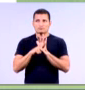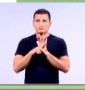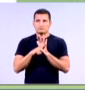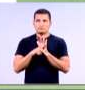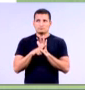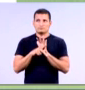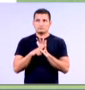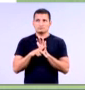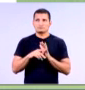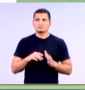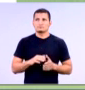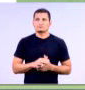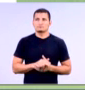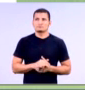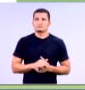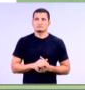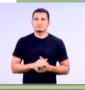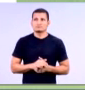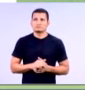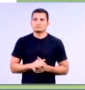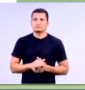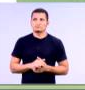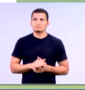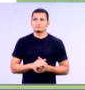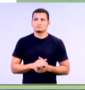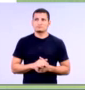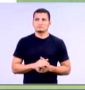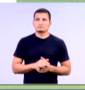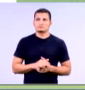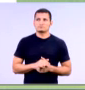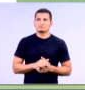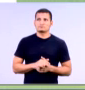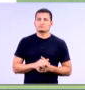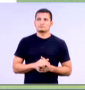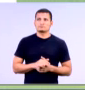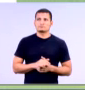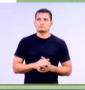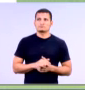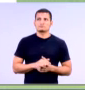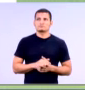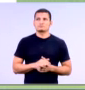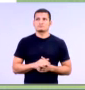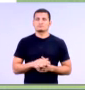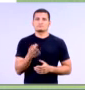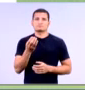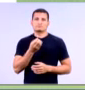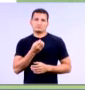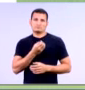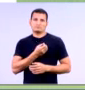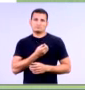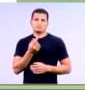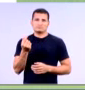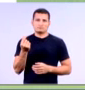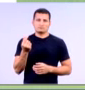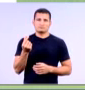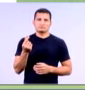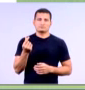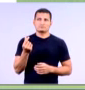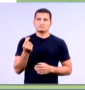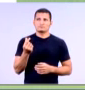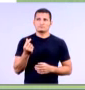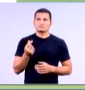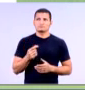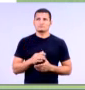trocar de caneta aqui, que senão vai... O titular e o saldo, eu tenho R$50, não é nem reais,